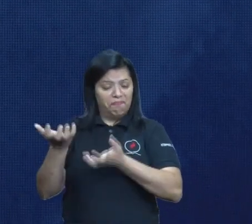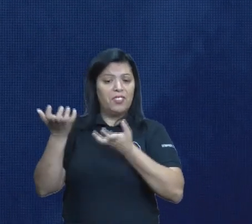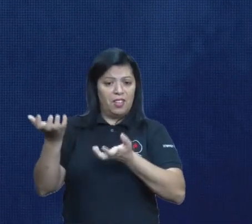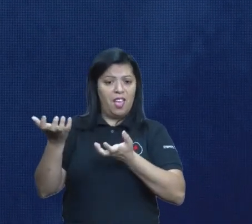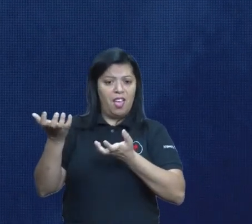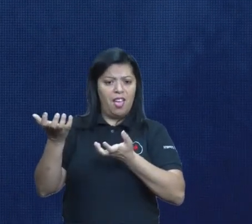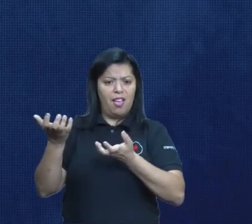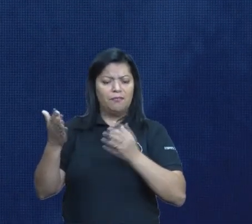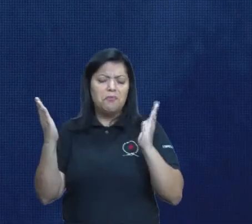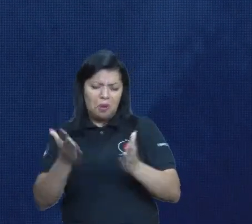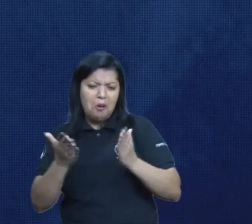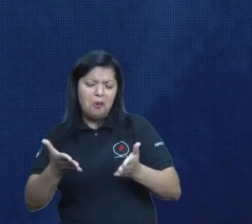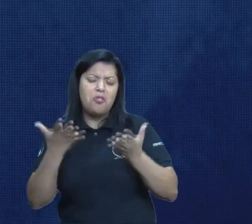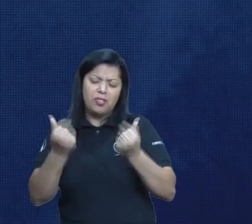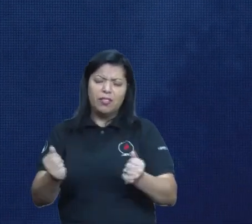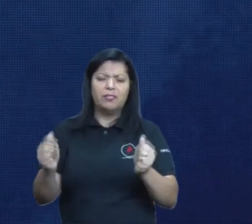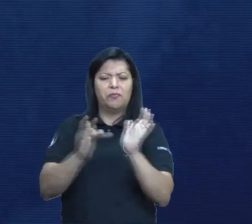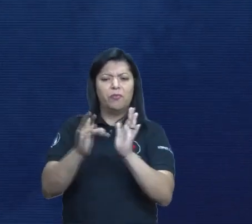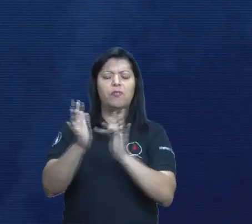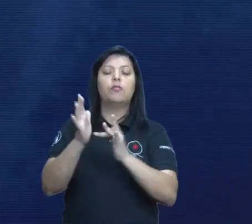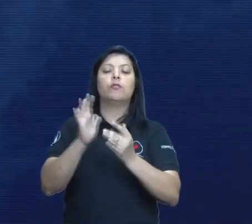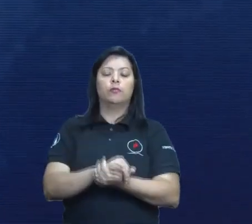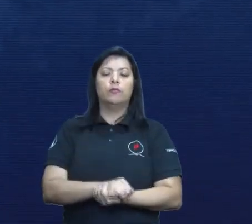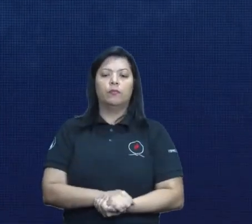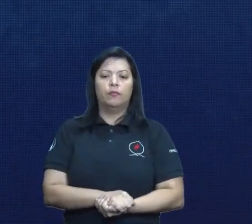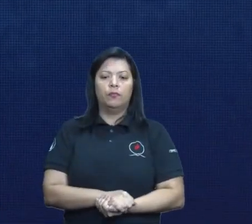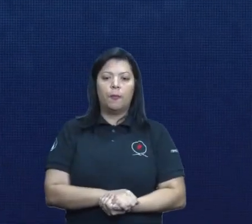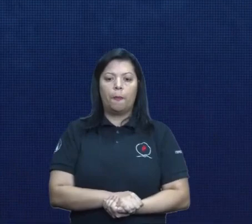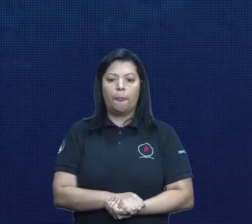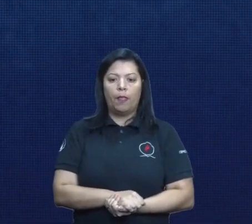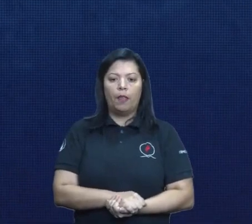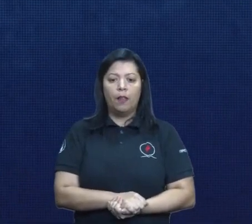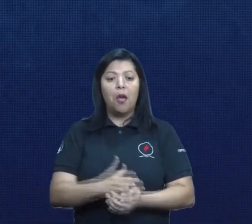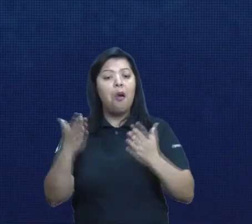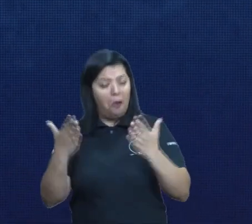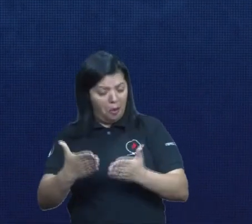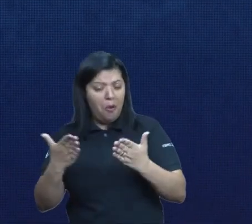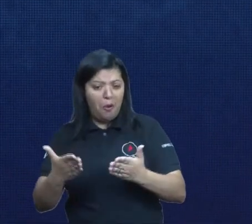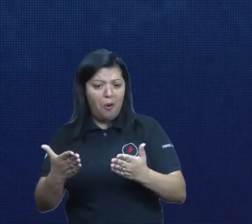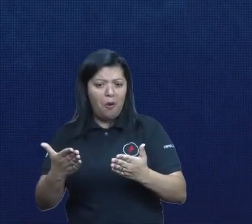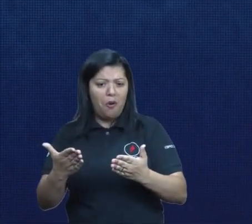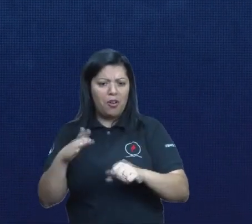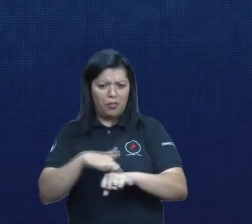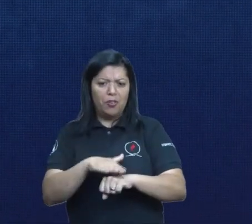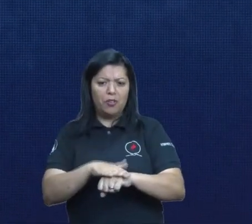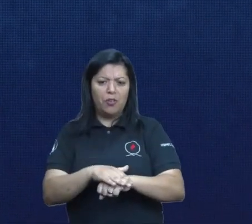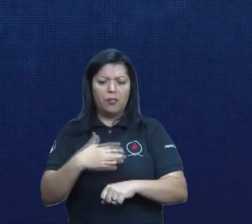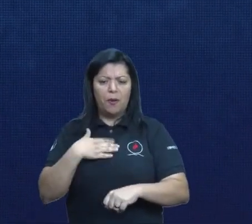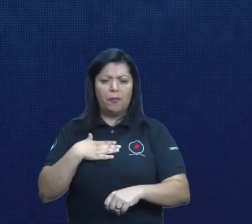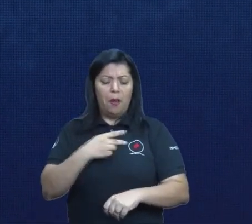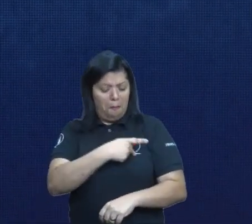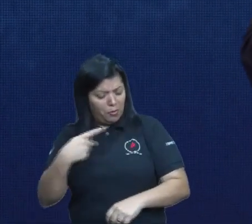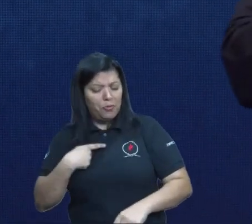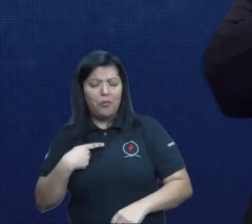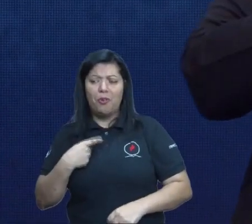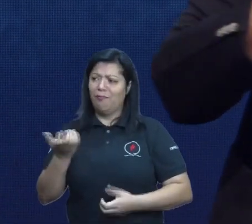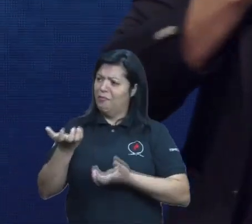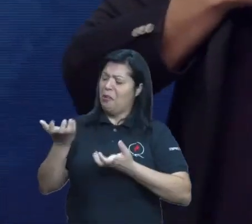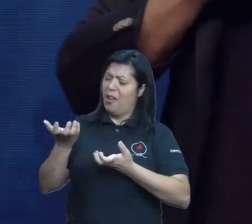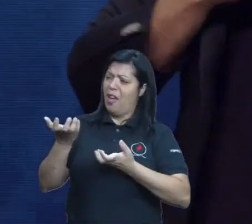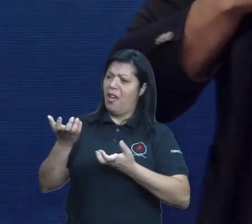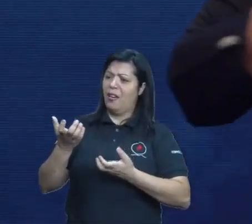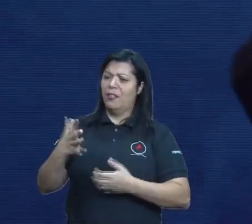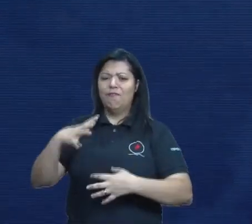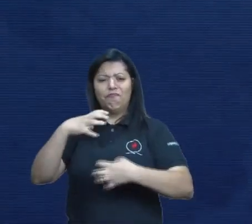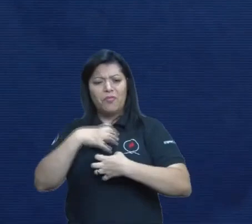para uma aliança Franca verdadeira com Deus da Bíblia hoje aqui esta noite pastor eu quero eu sinto que Deus está